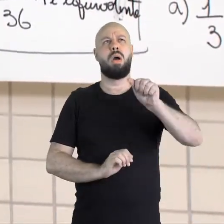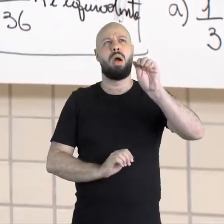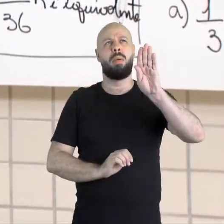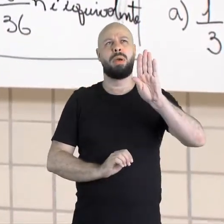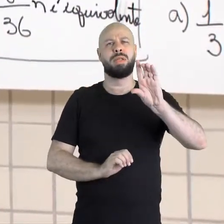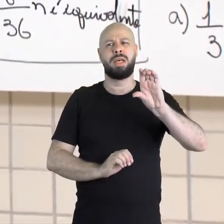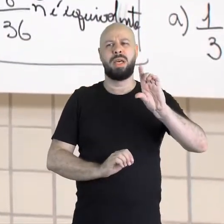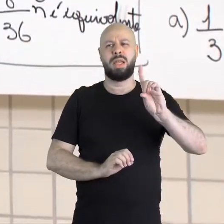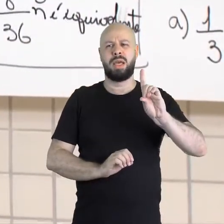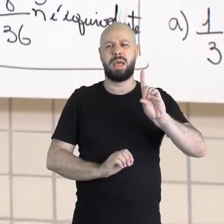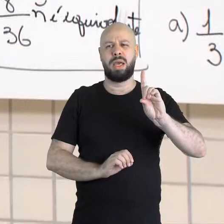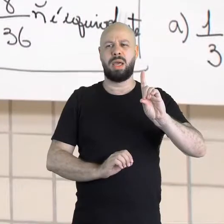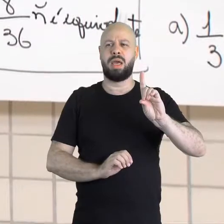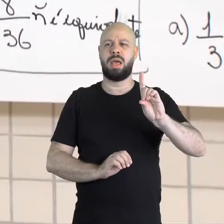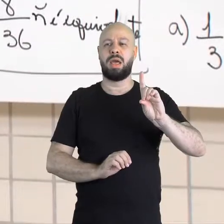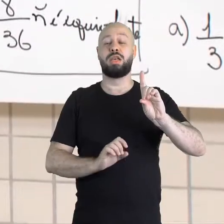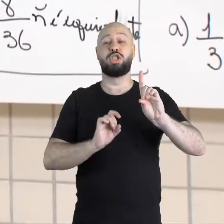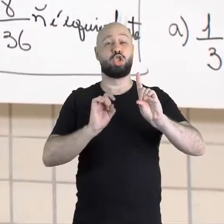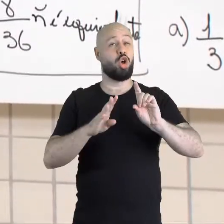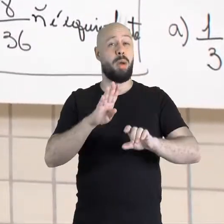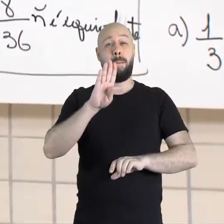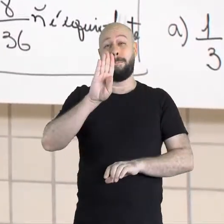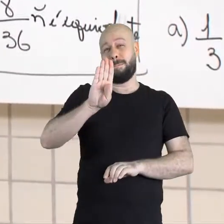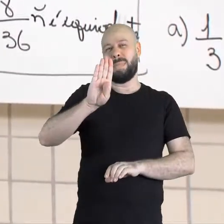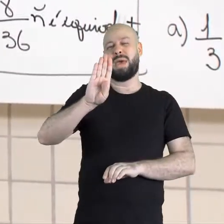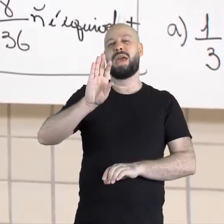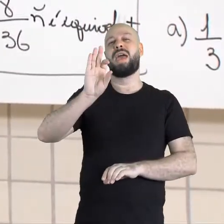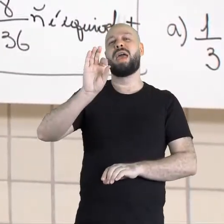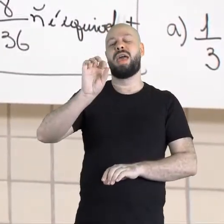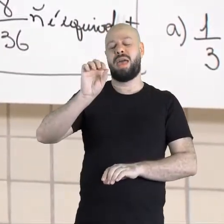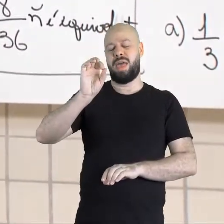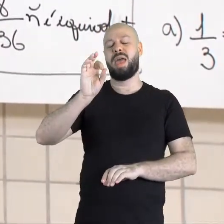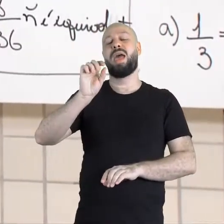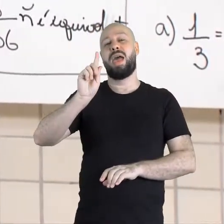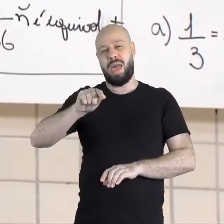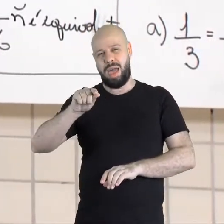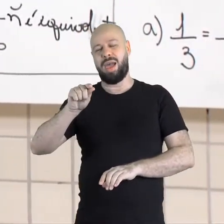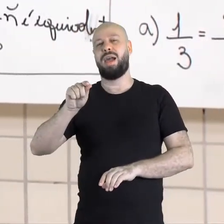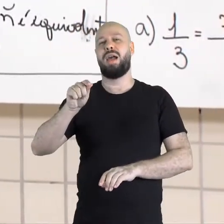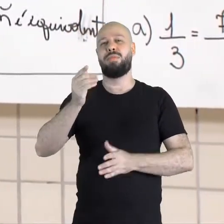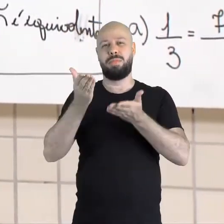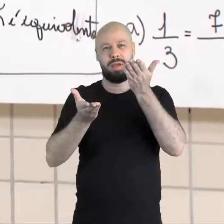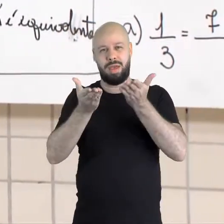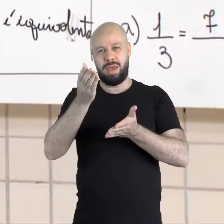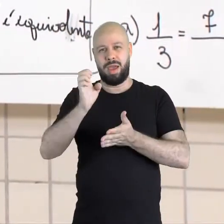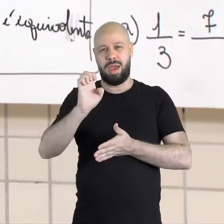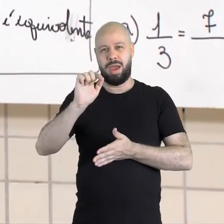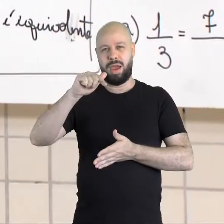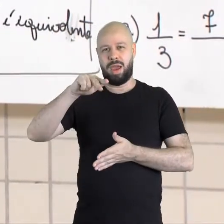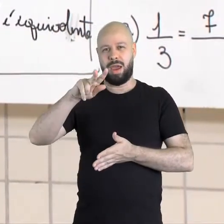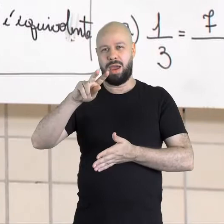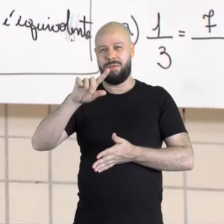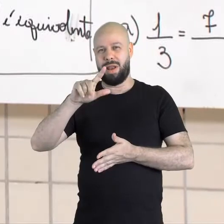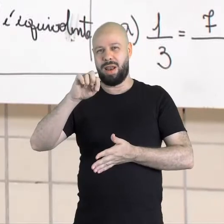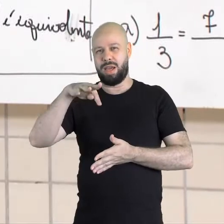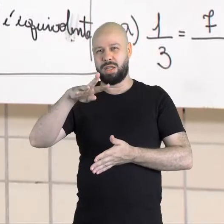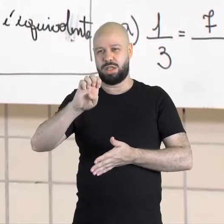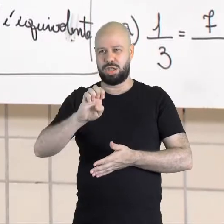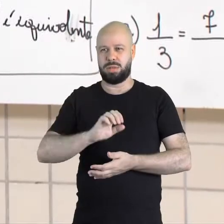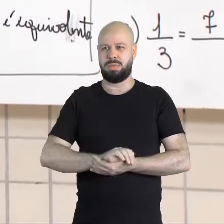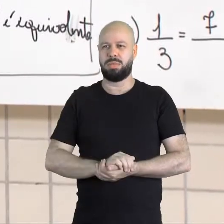eu encontrei só a letra B. Só esses dois pares de frações que são equivalentes. 2/3